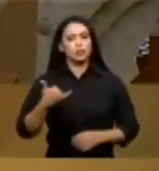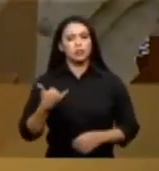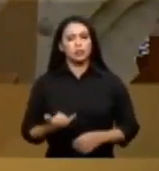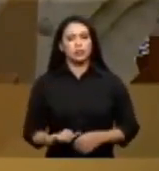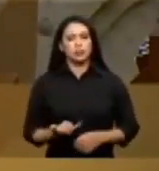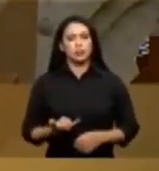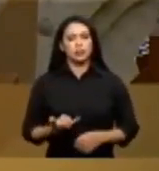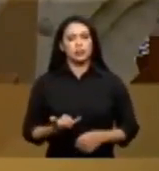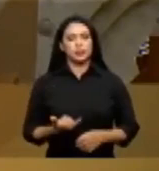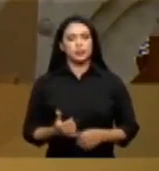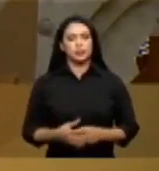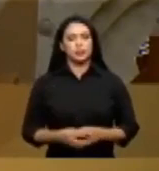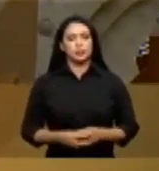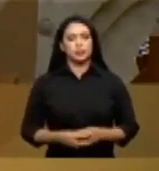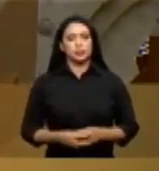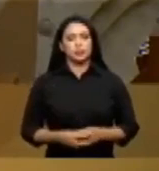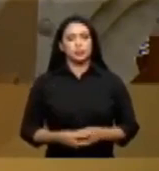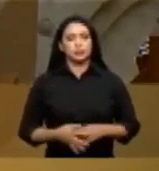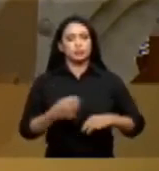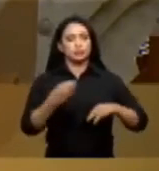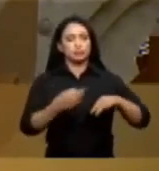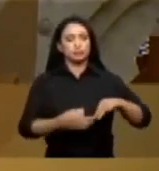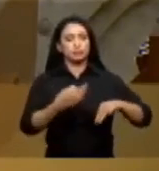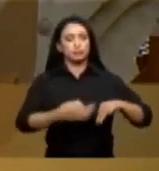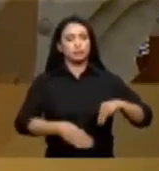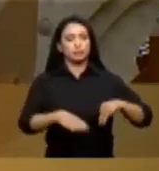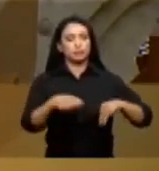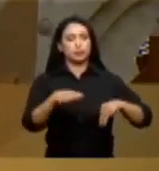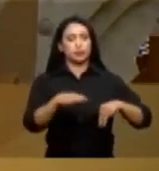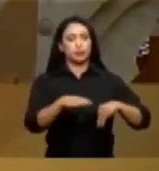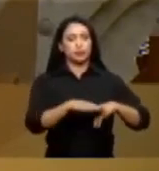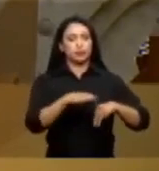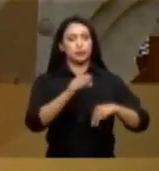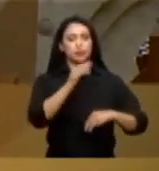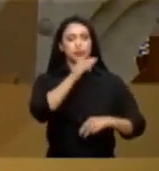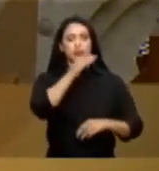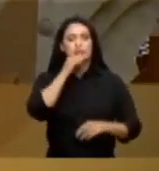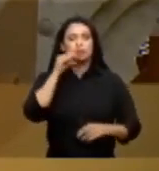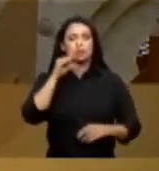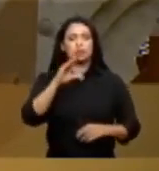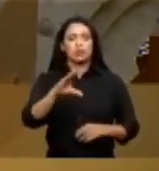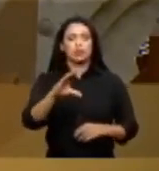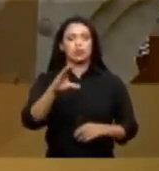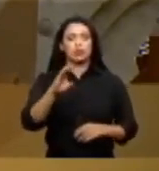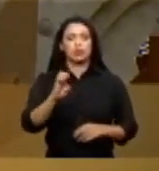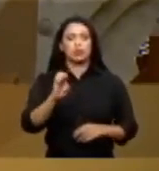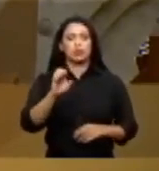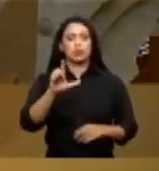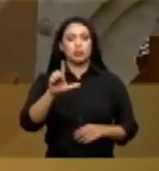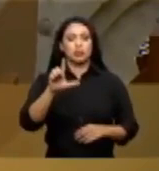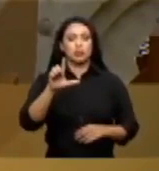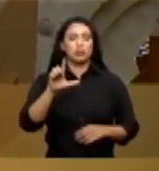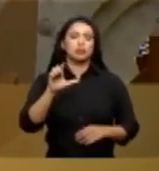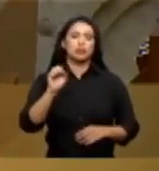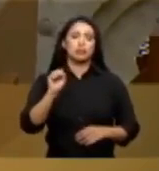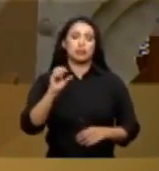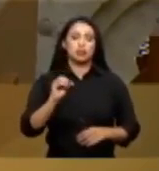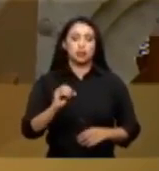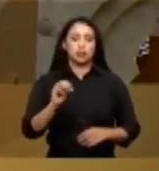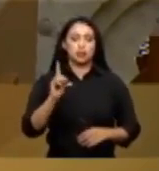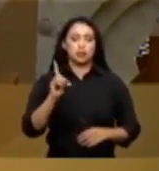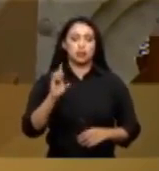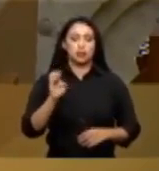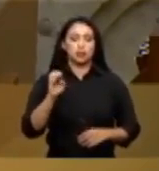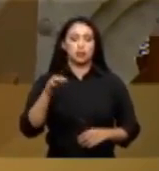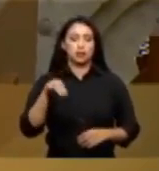oportunidade ao ministro Celso de Mello com aquele respeito de quem